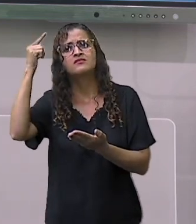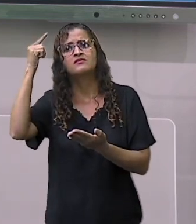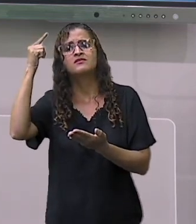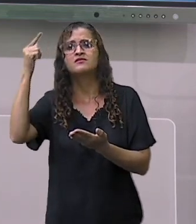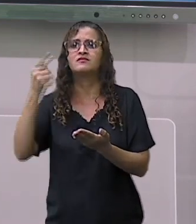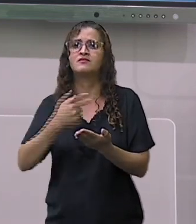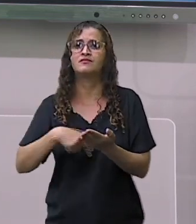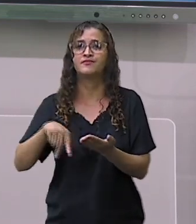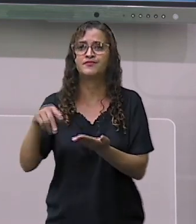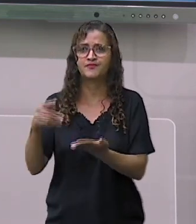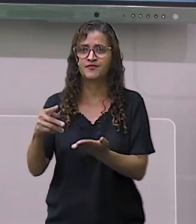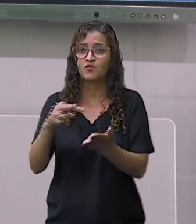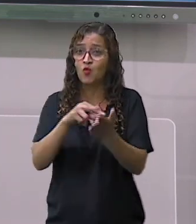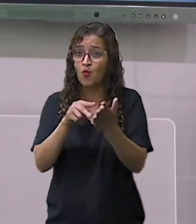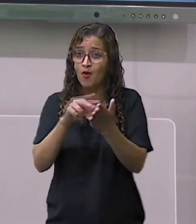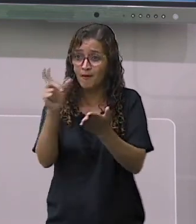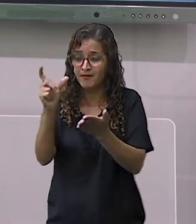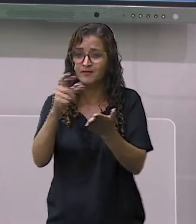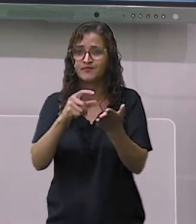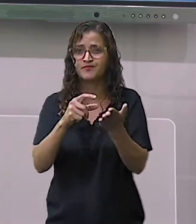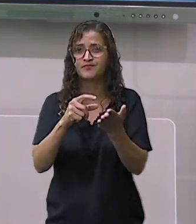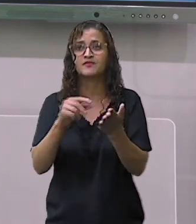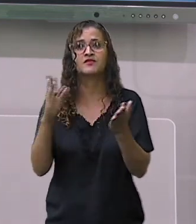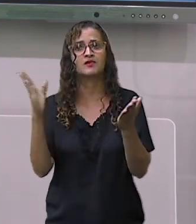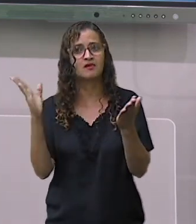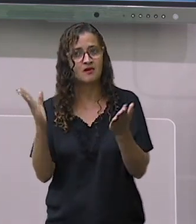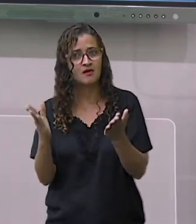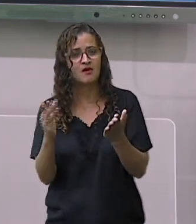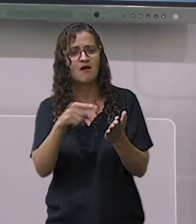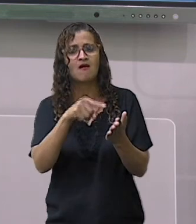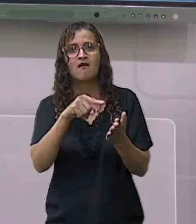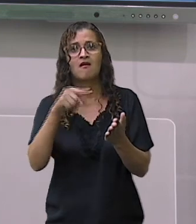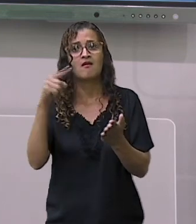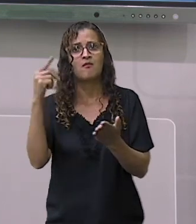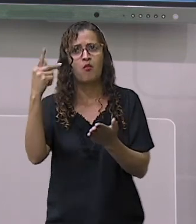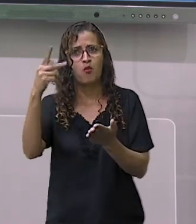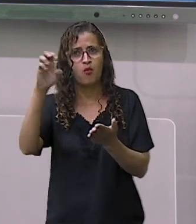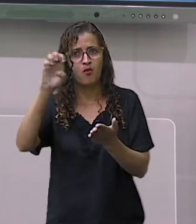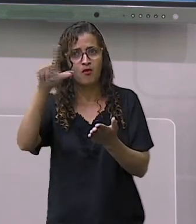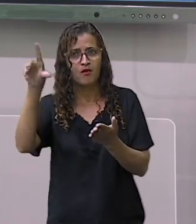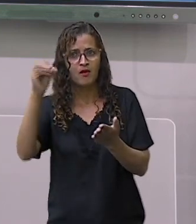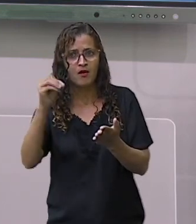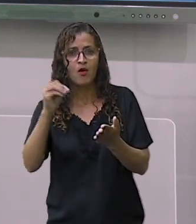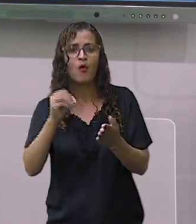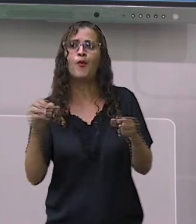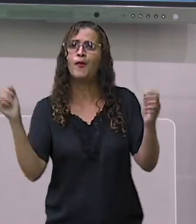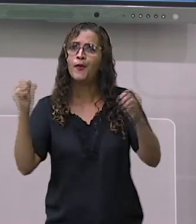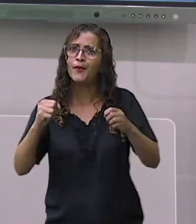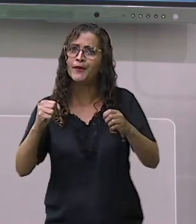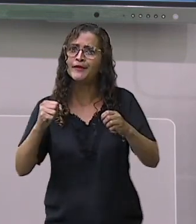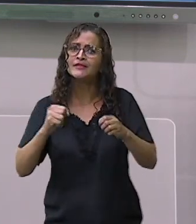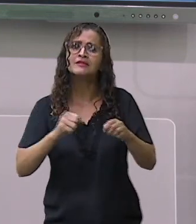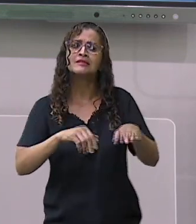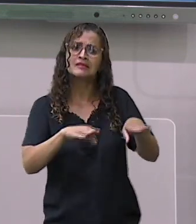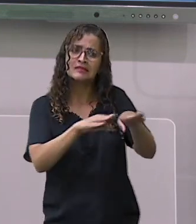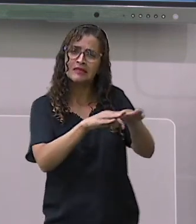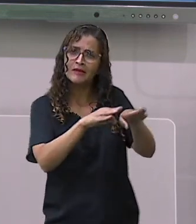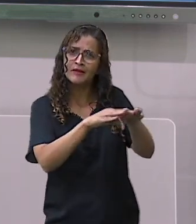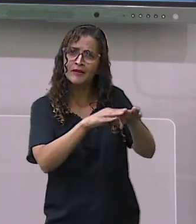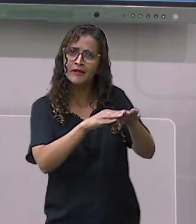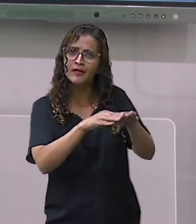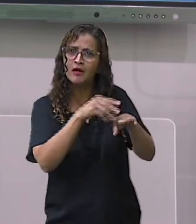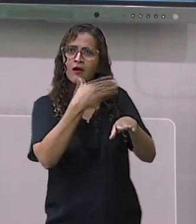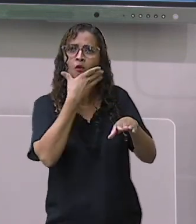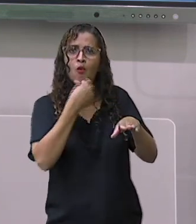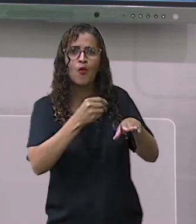significado da palavra. Nós já sabemos que o peão, ele pode ser um trabalhador rural, como também pode ser uma